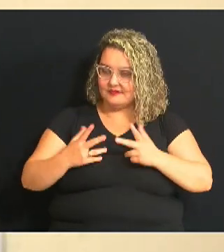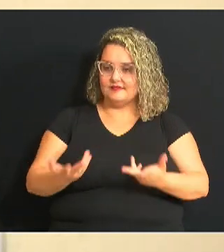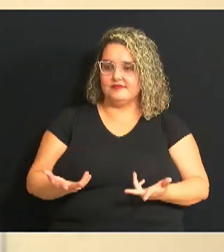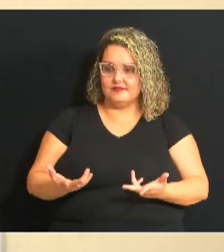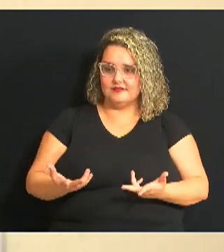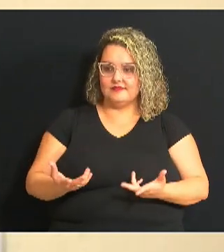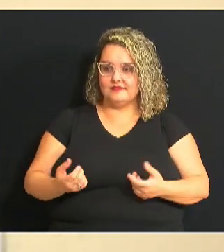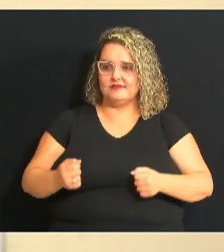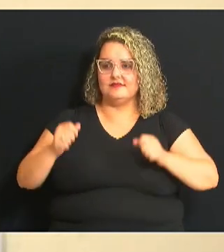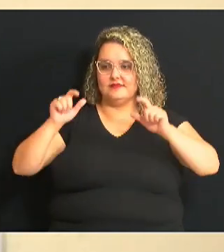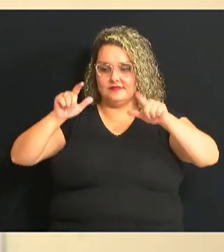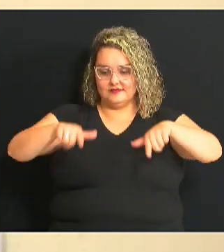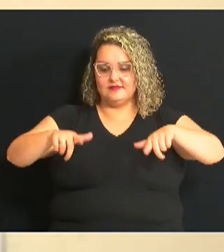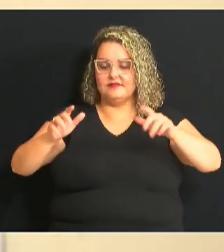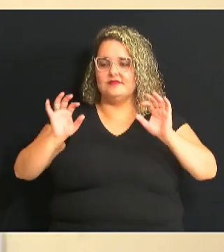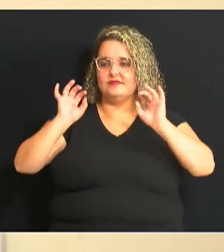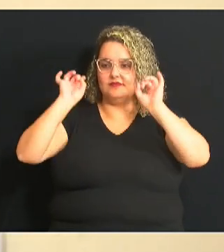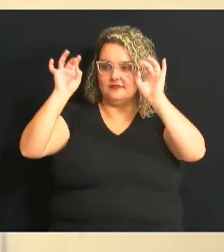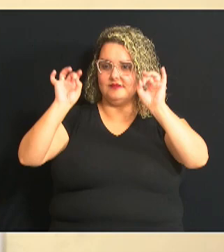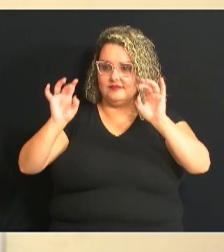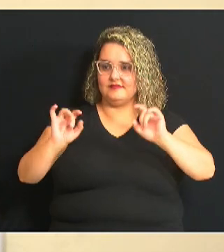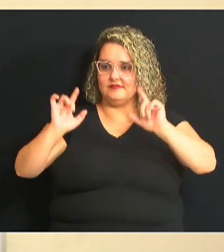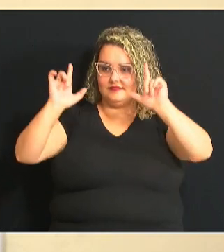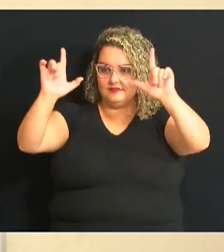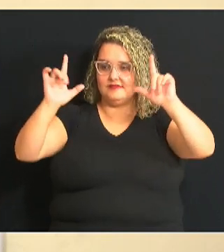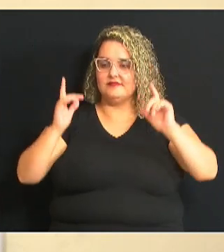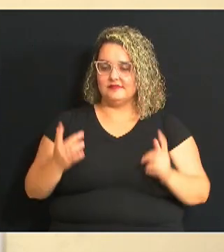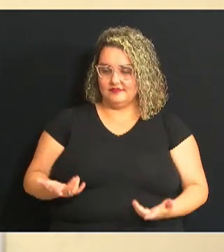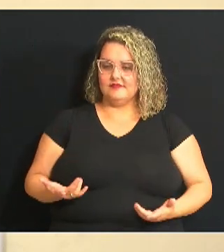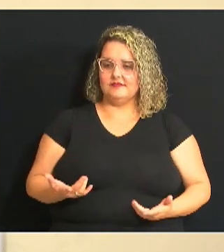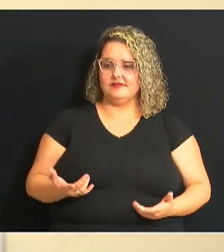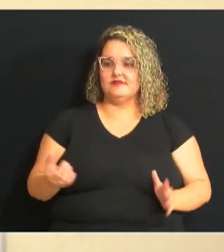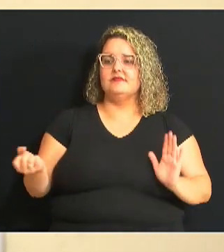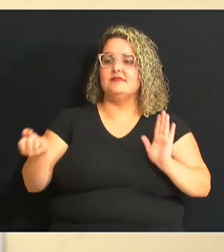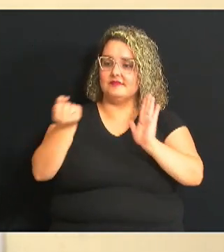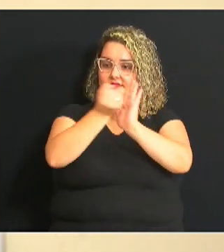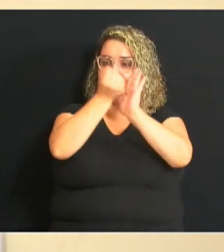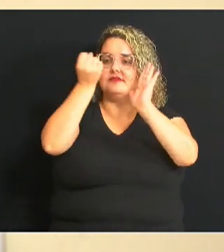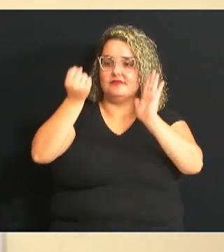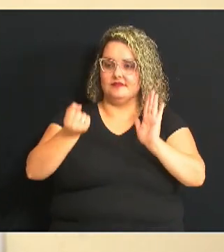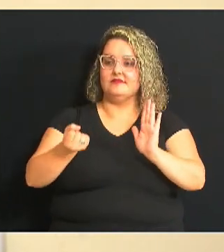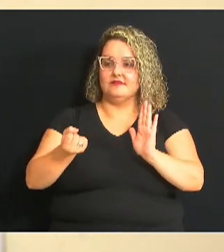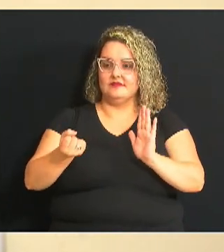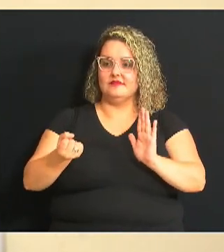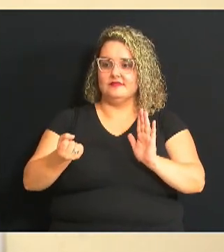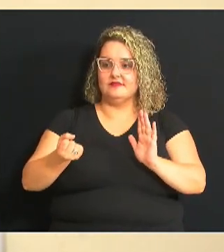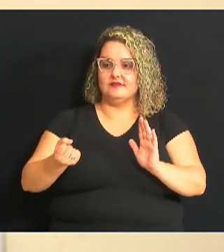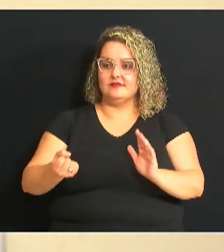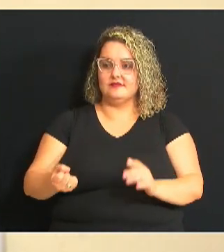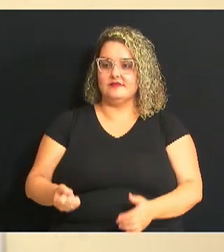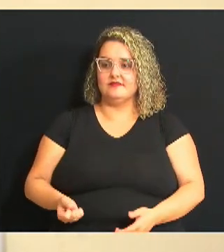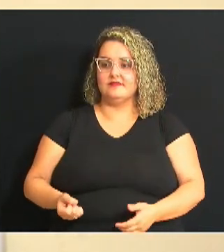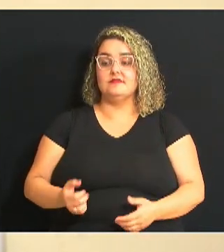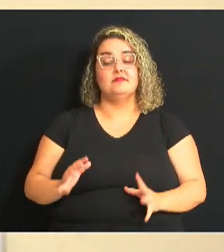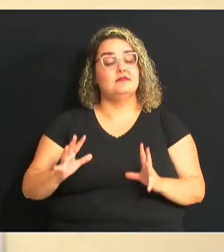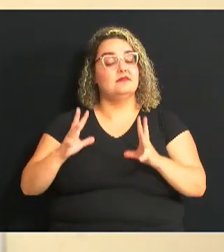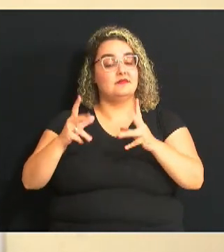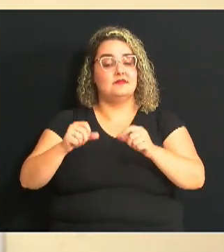lugar especial, porque ele vai realmente simbolizar, acho que muito de toda essa